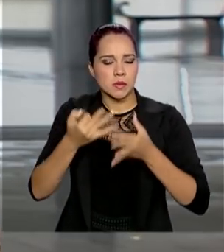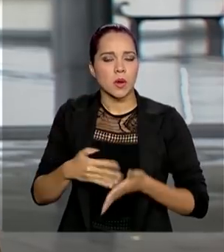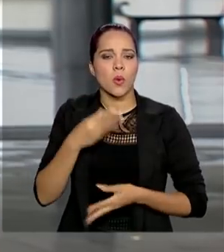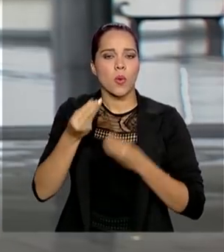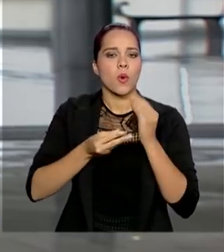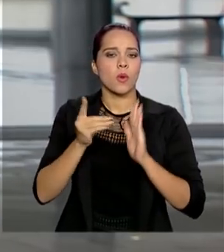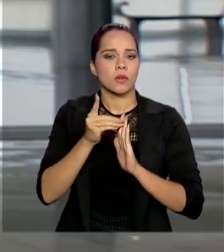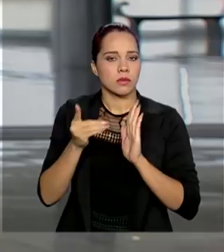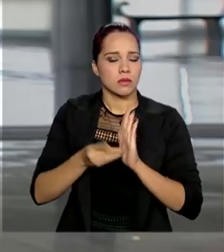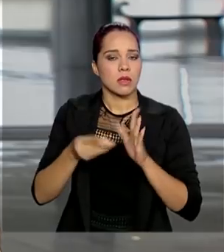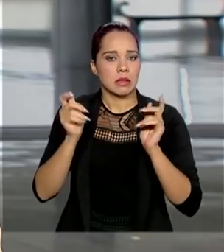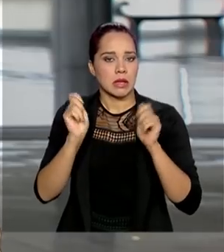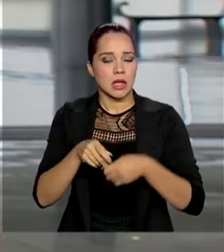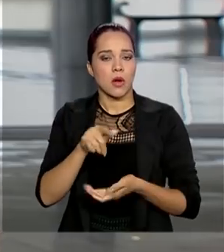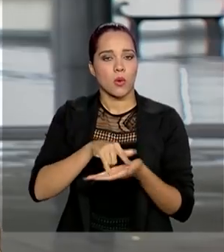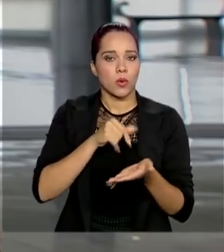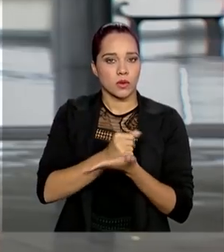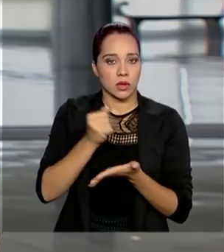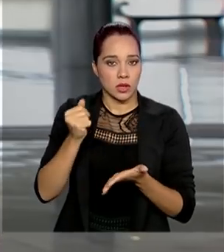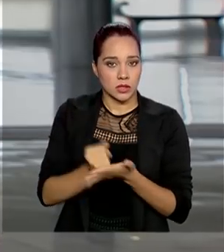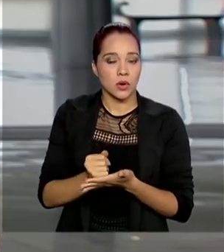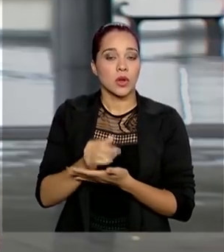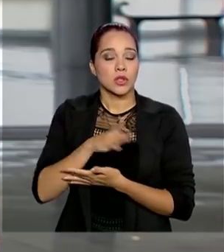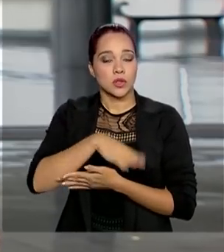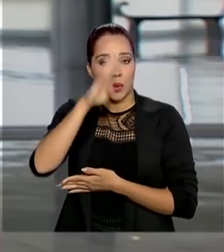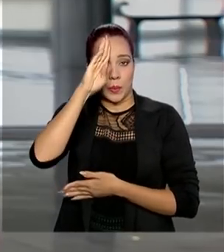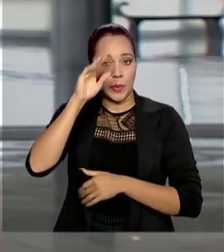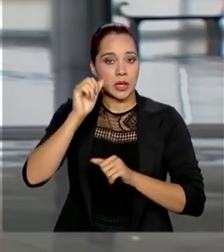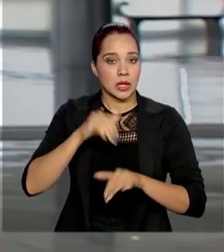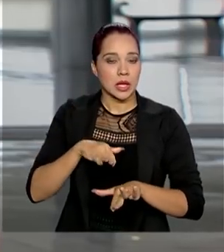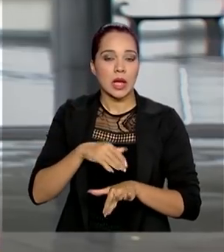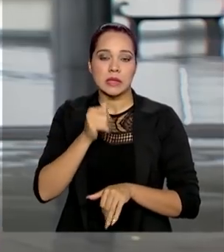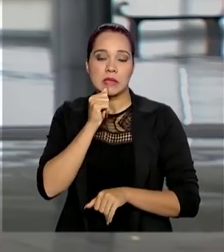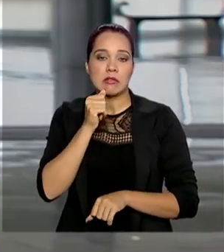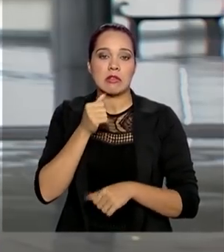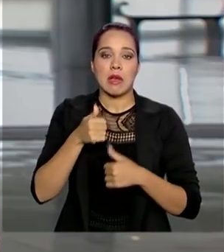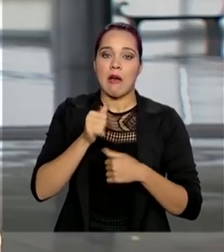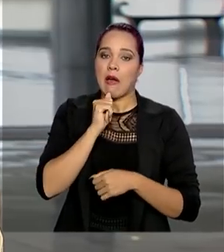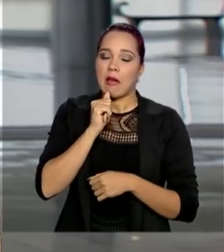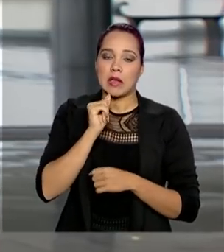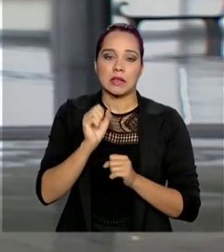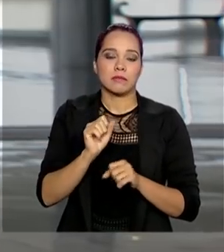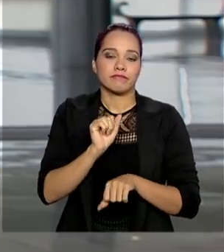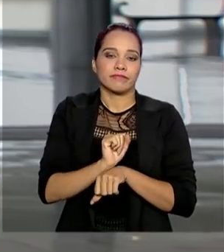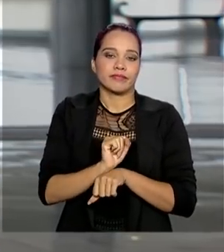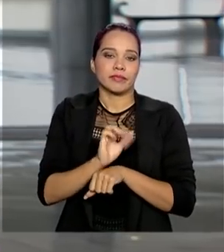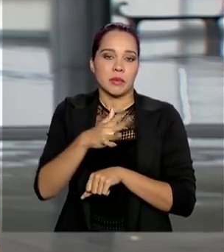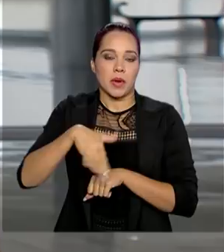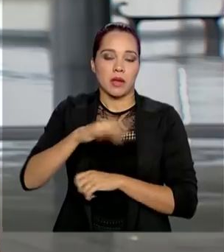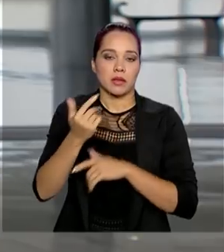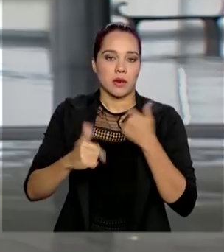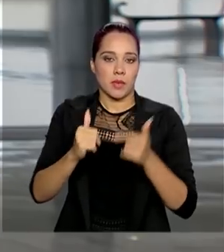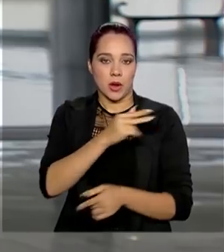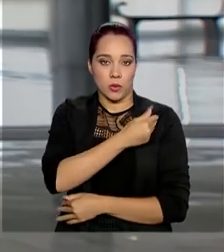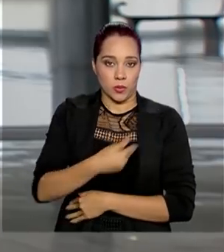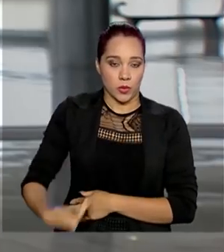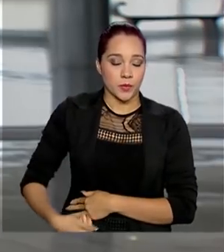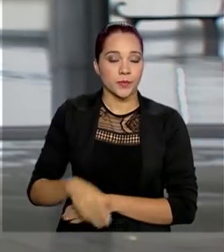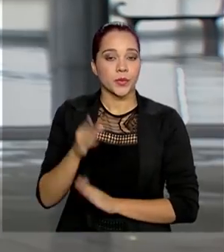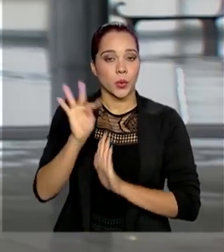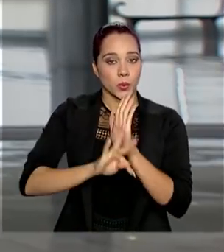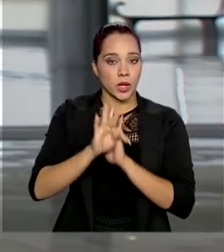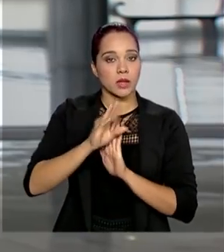decreto é que permite a contratação de militares inativos para o serviço público o texto desse decreto ele foi